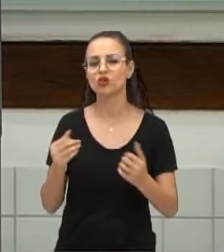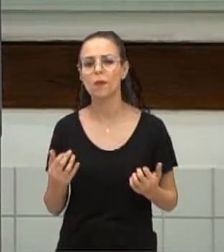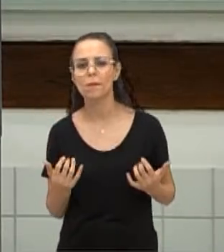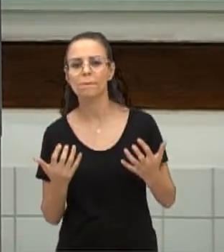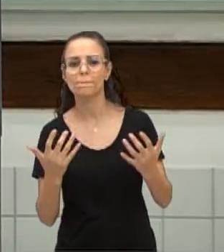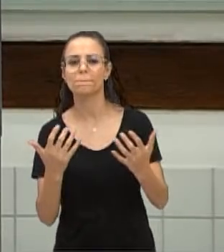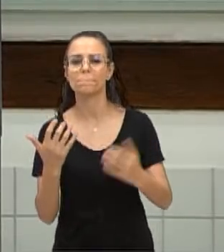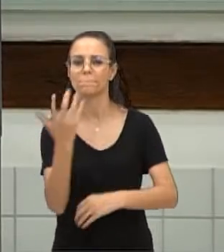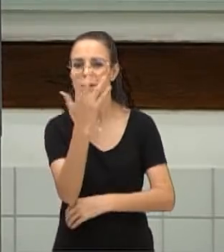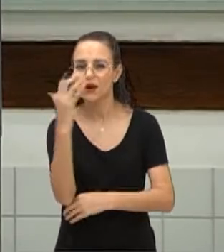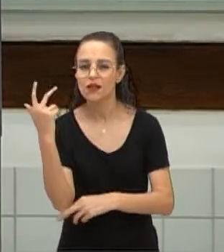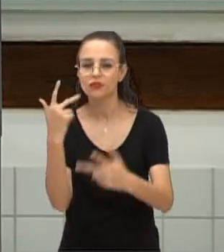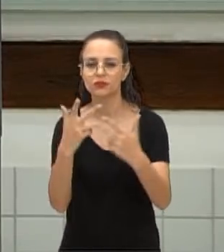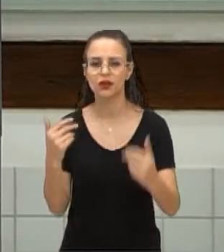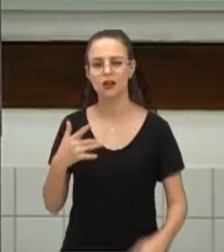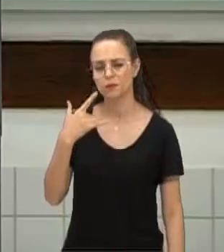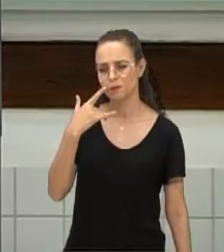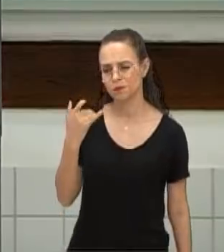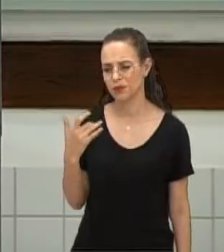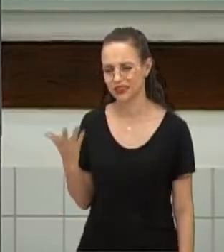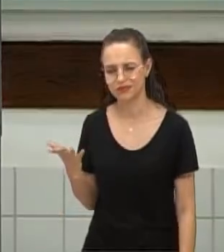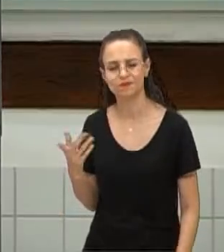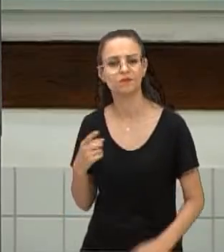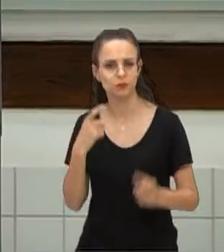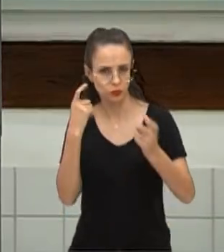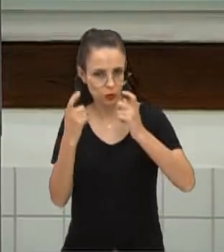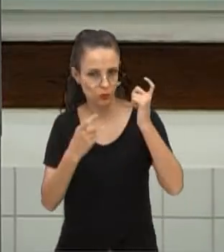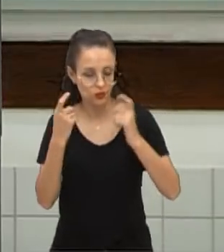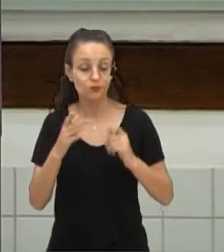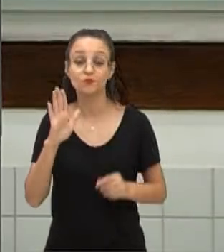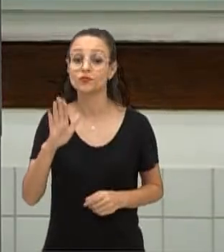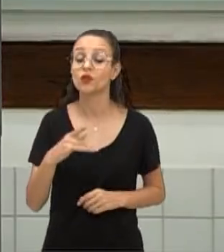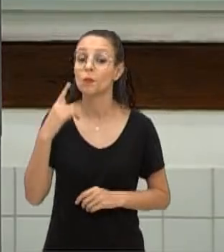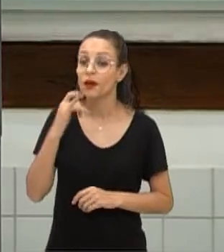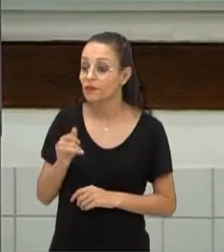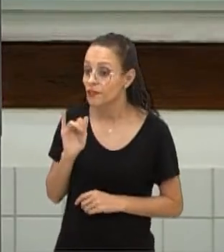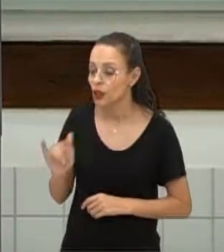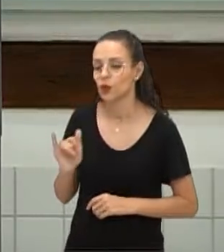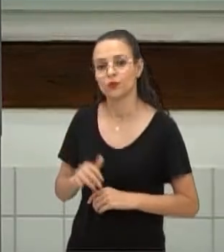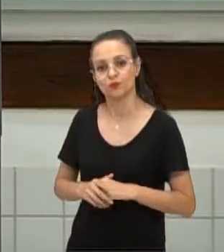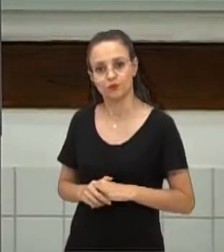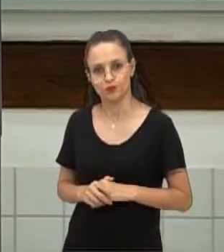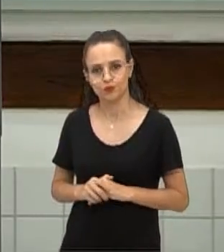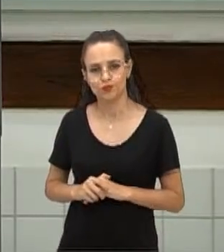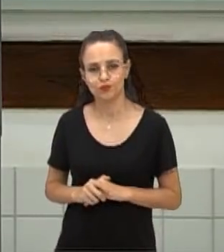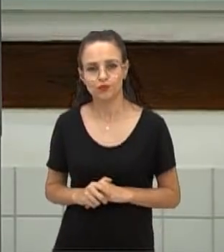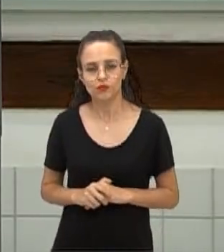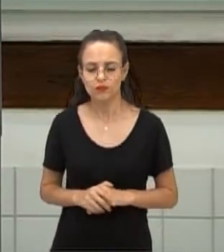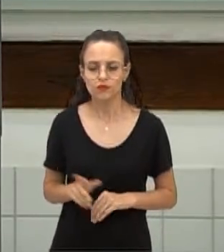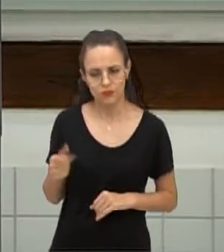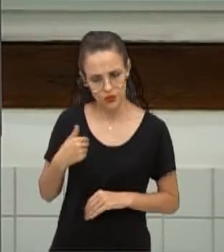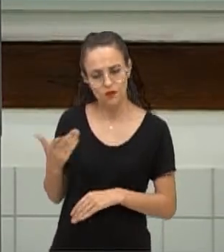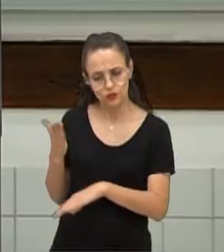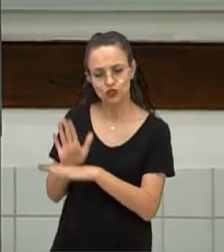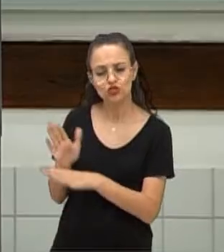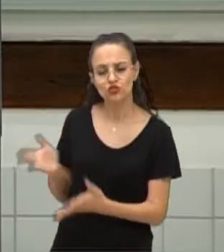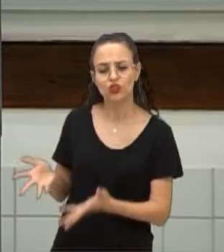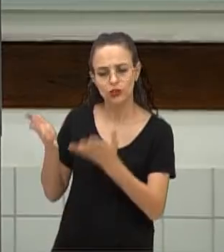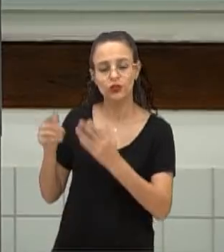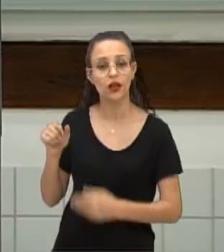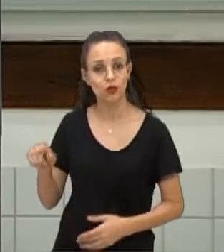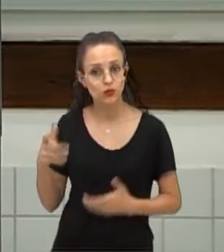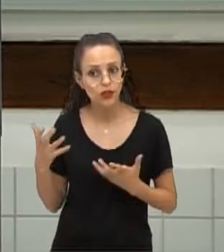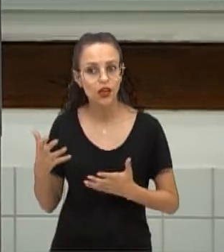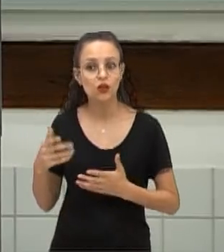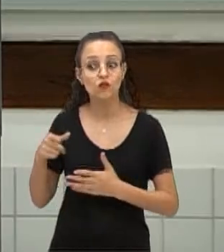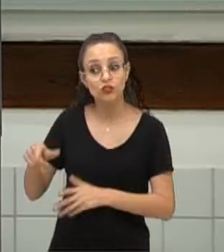sabe? Com coisas assim que o pai tinha muita preocupação, até que o pai disse para ele o seguinte: eu vou te ajudar, e eu quero que você